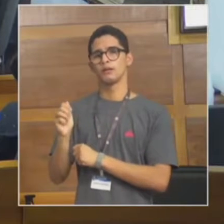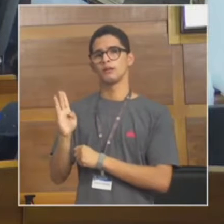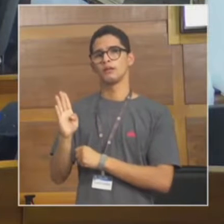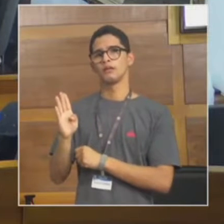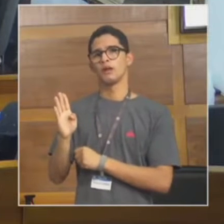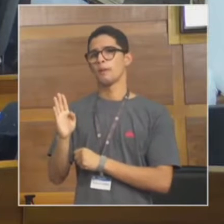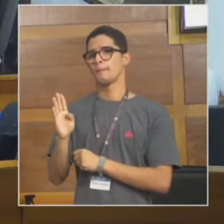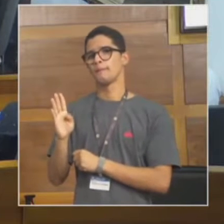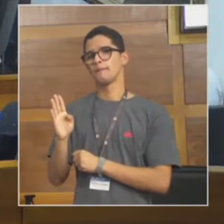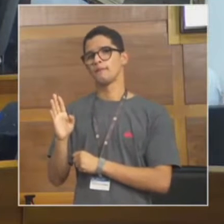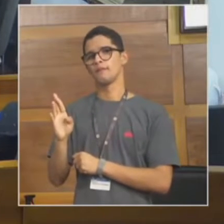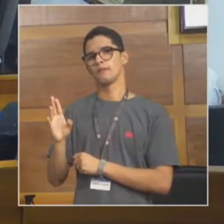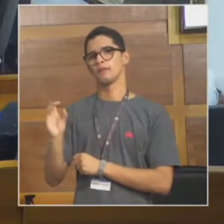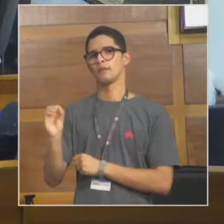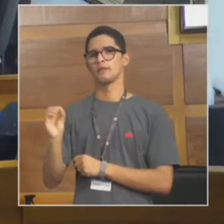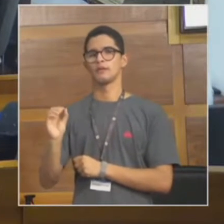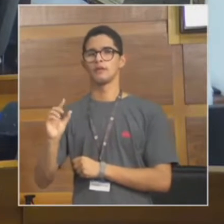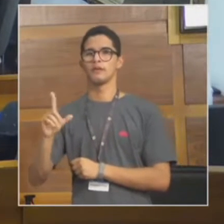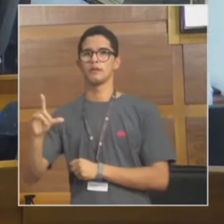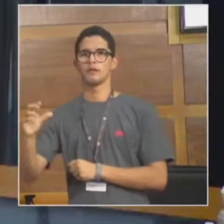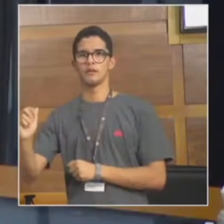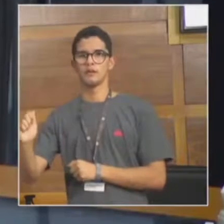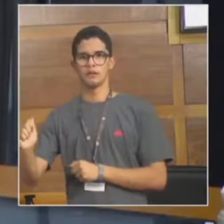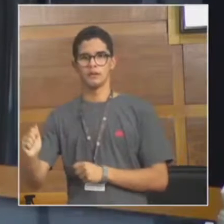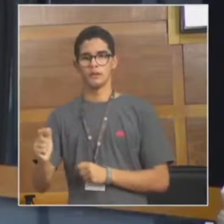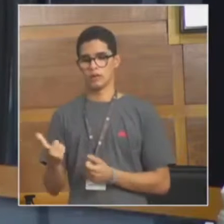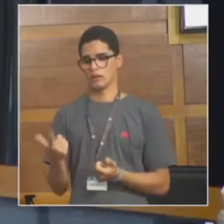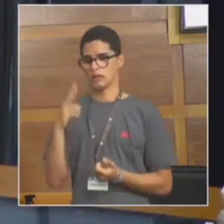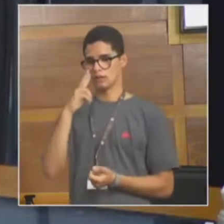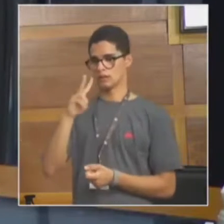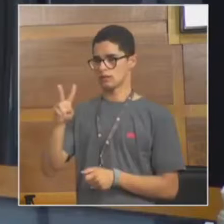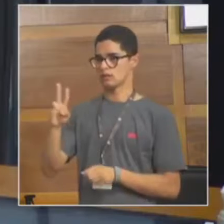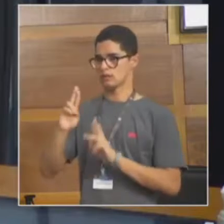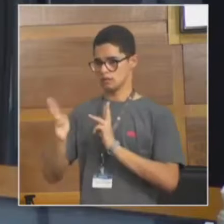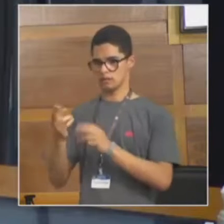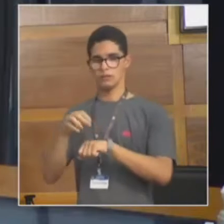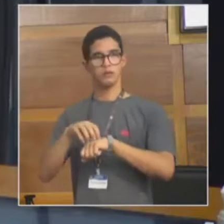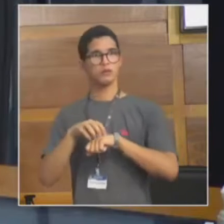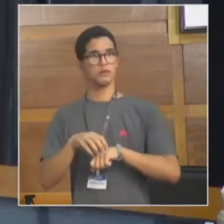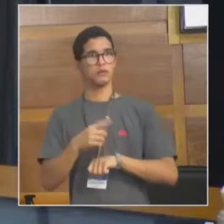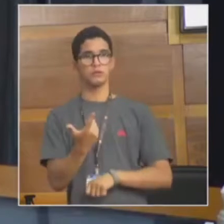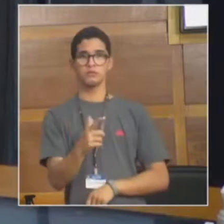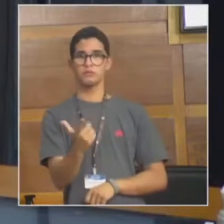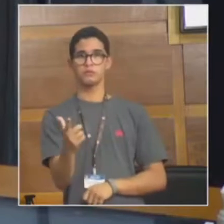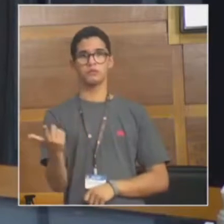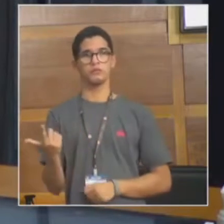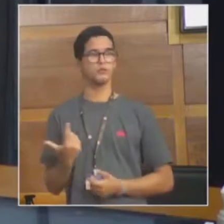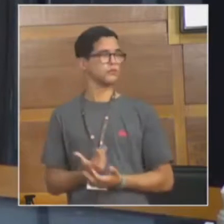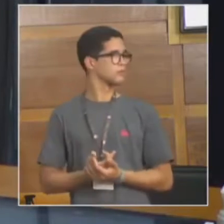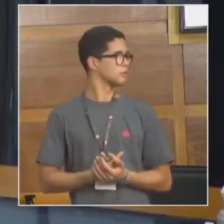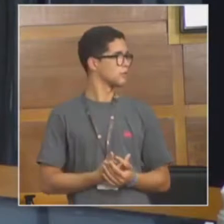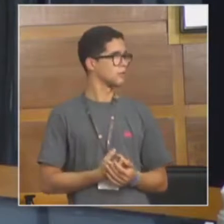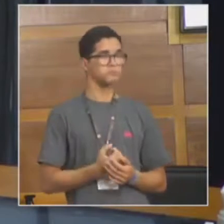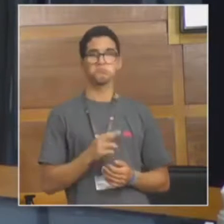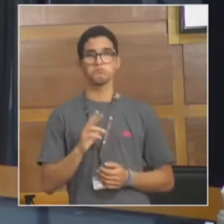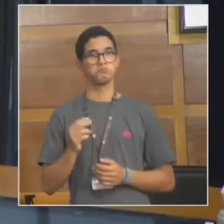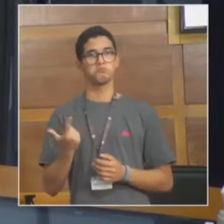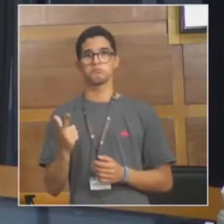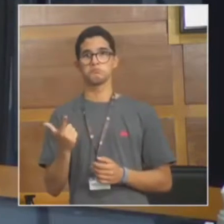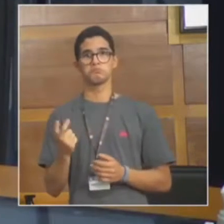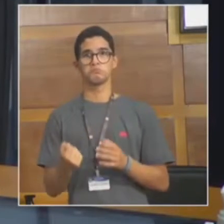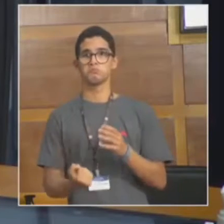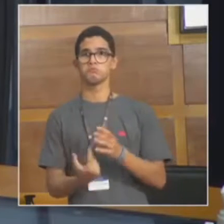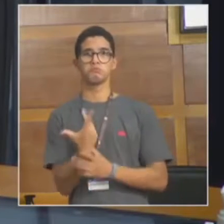é a primeira vez que eu vejo uma comissão de turismo nesses 25 anos com amor não é grande não tinha tinha nunca existiu